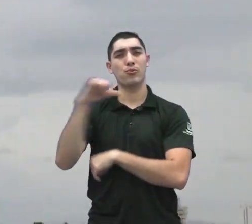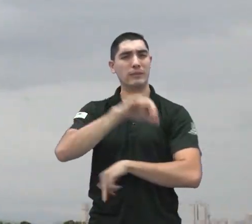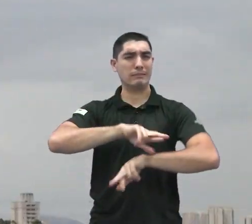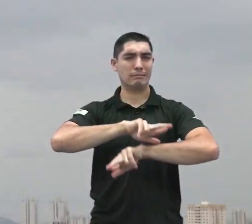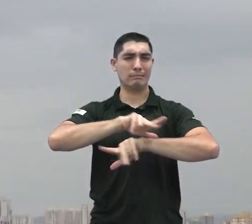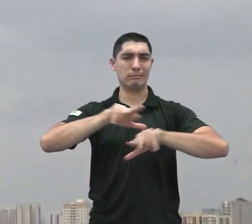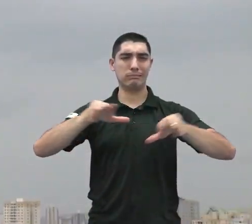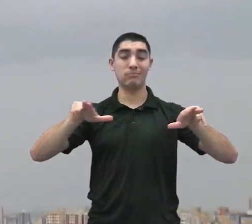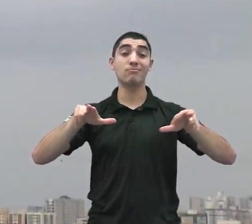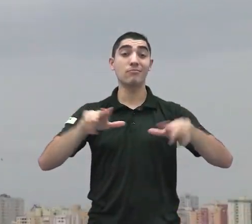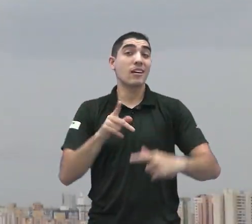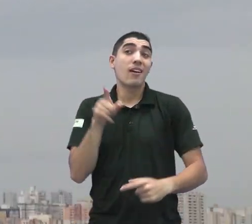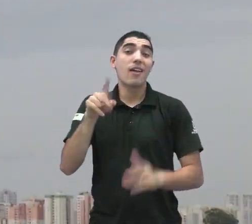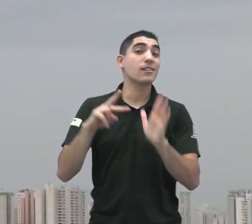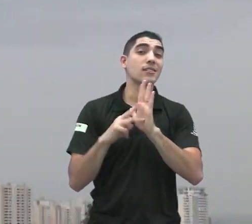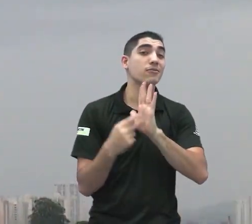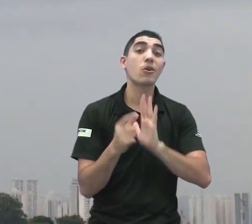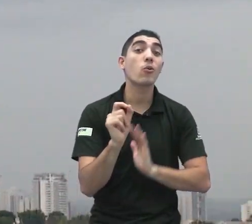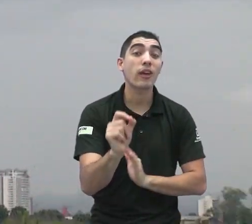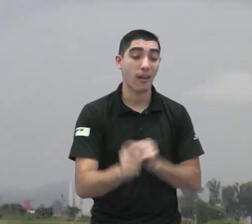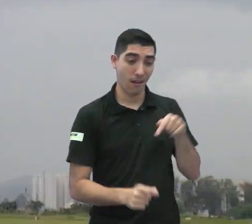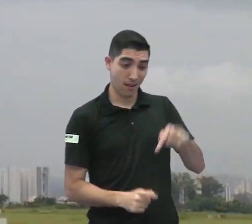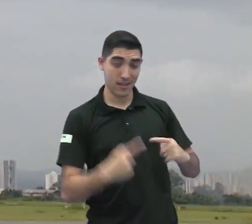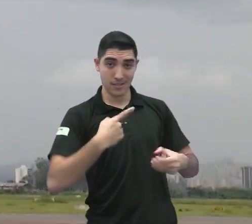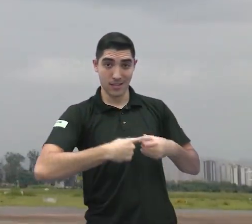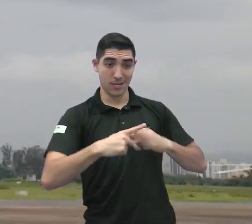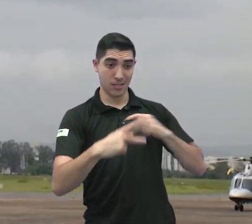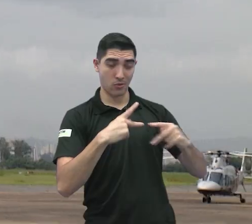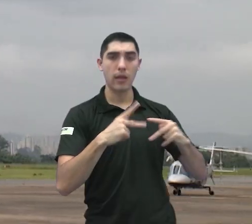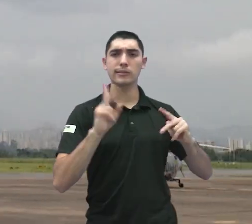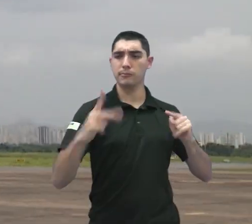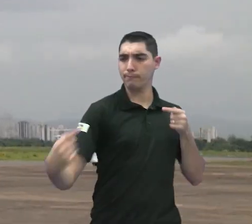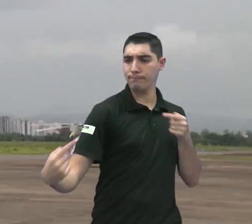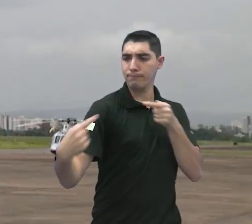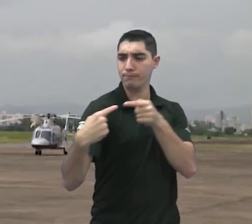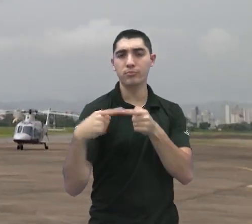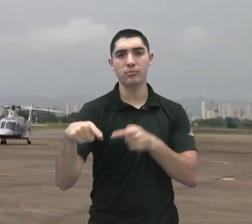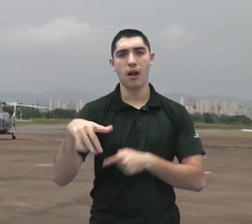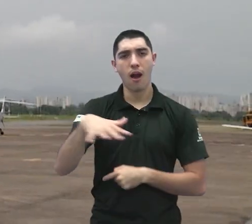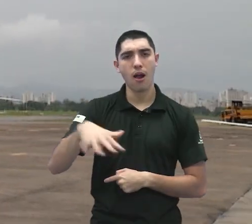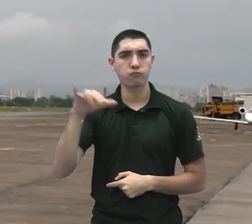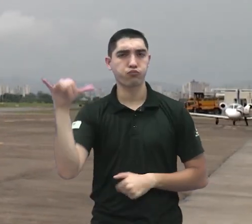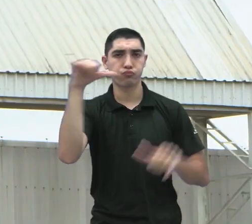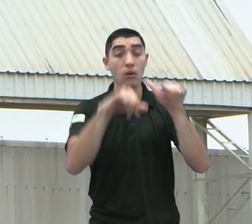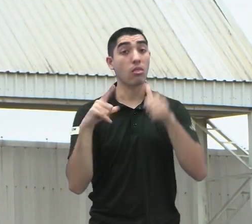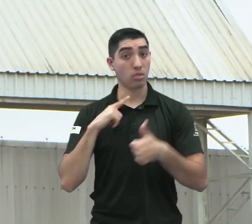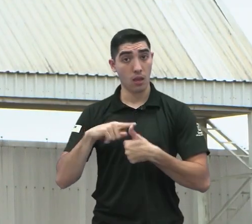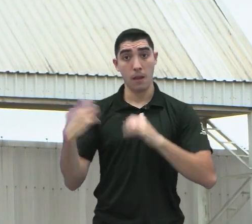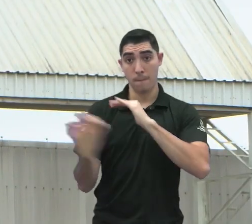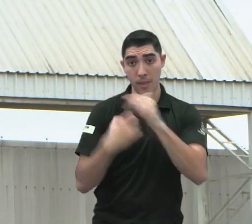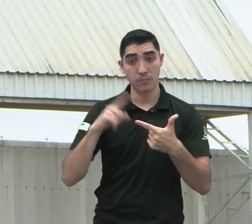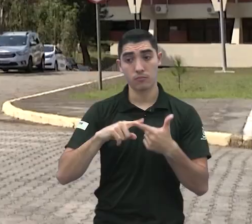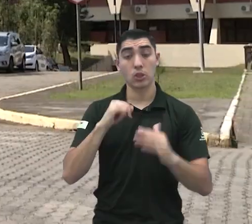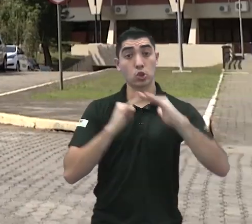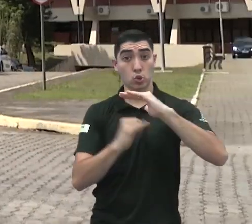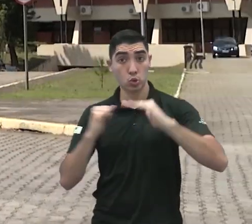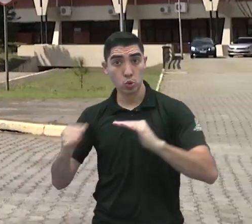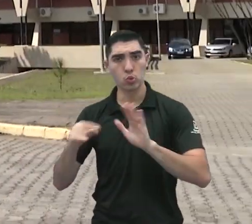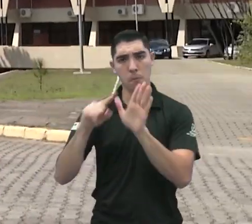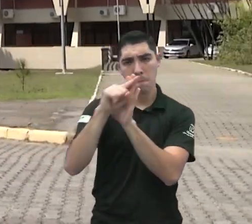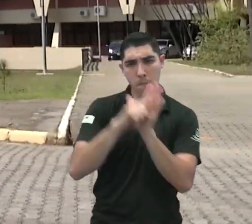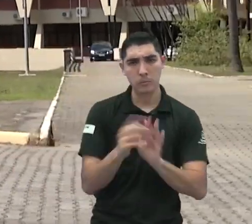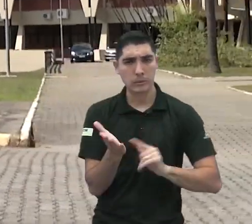cruzando o horizonte. O cenário já é um indício da proximidade de São José com a indústria aeronáutica. Com empresas,